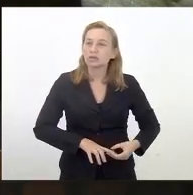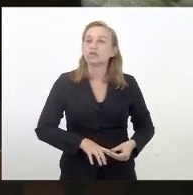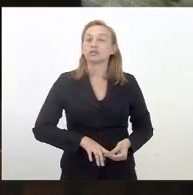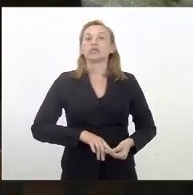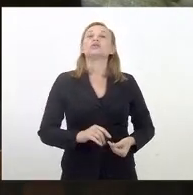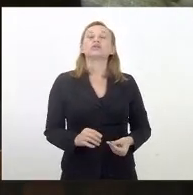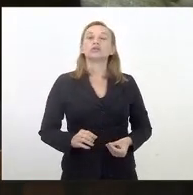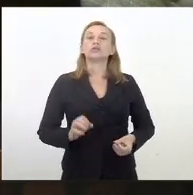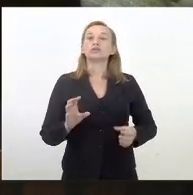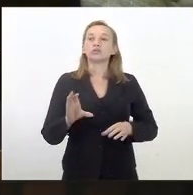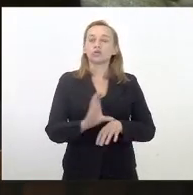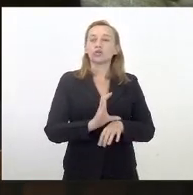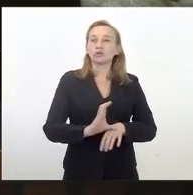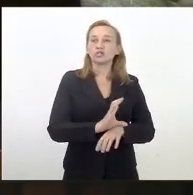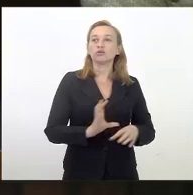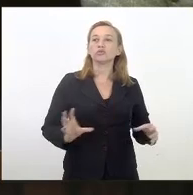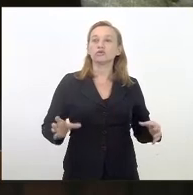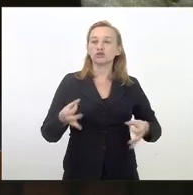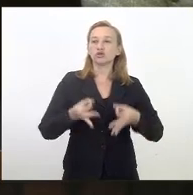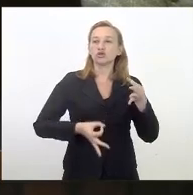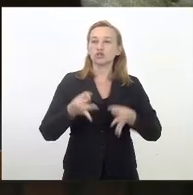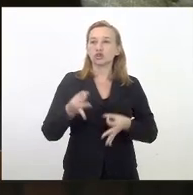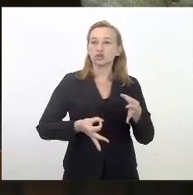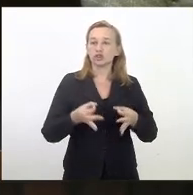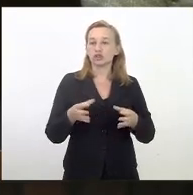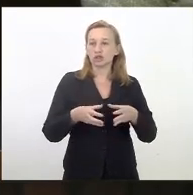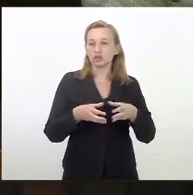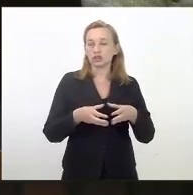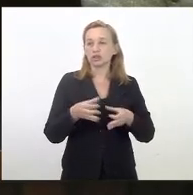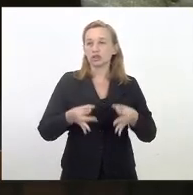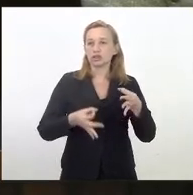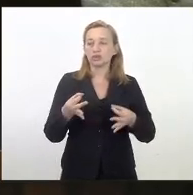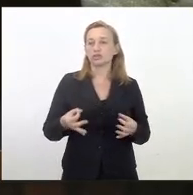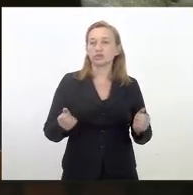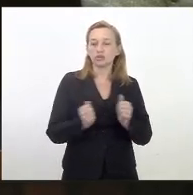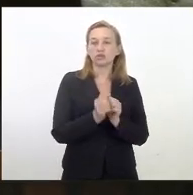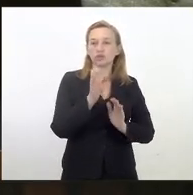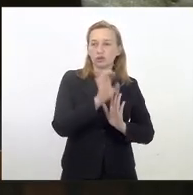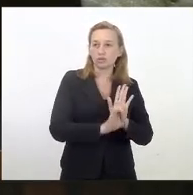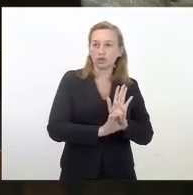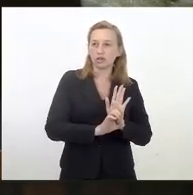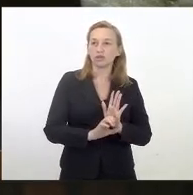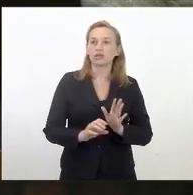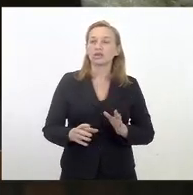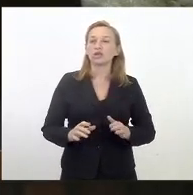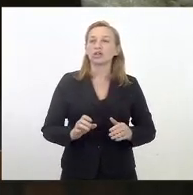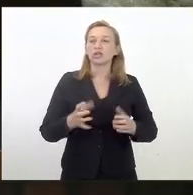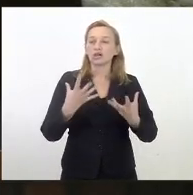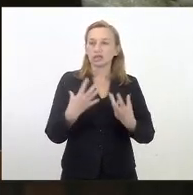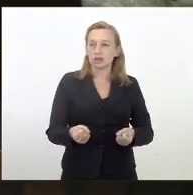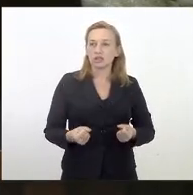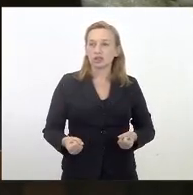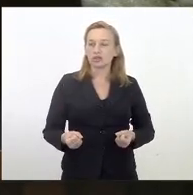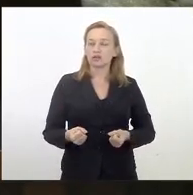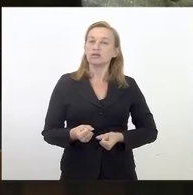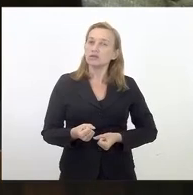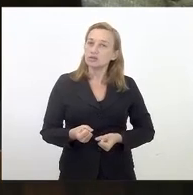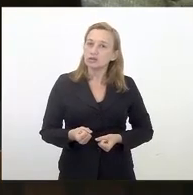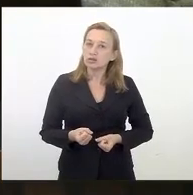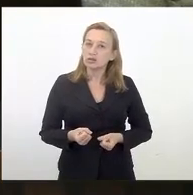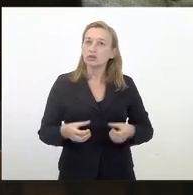pareceres da comissão que começam a condicionalidade com emendas concluído substitutivos de saúde favorável da economia dos começam a falar dos objetivos